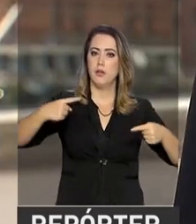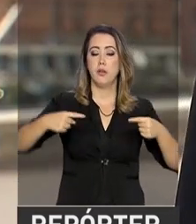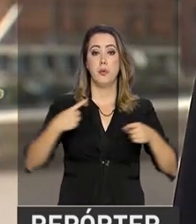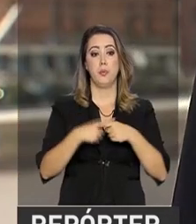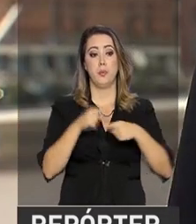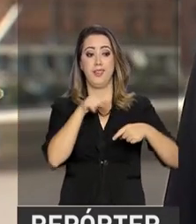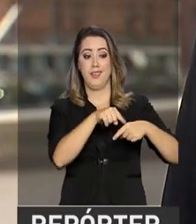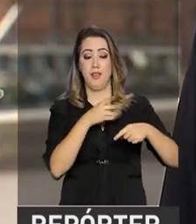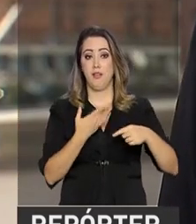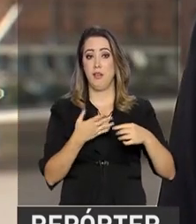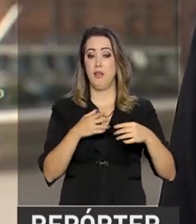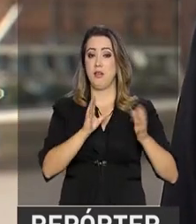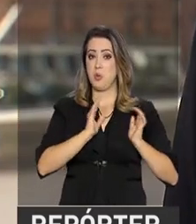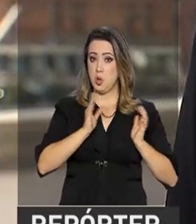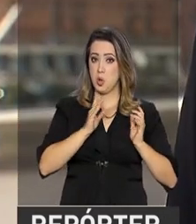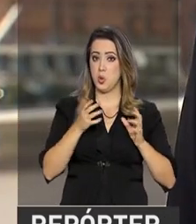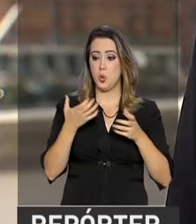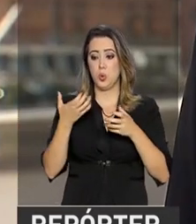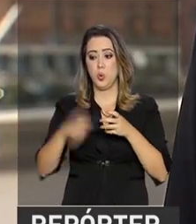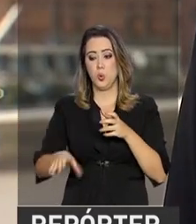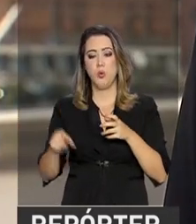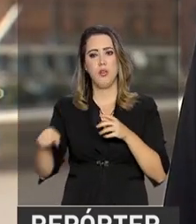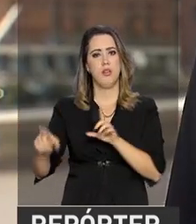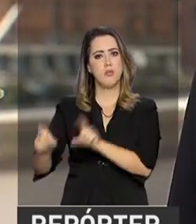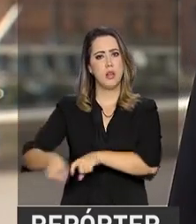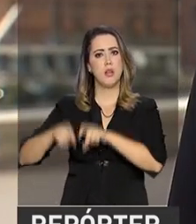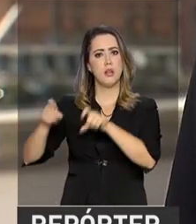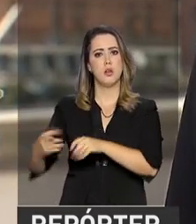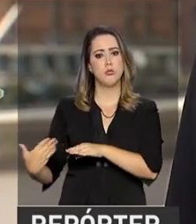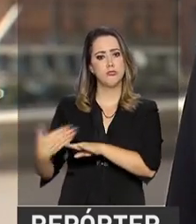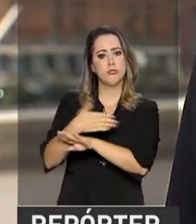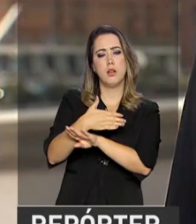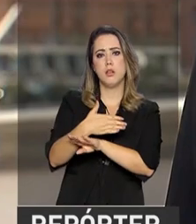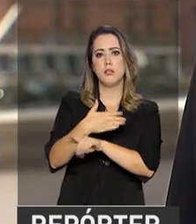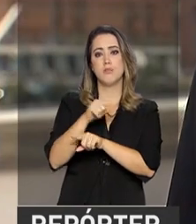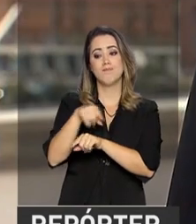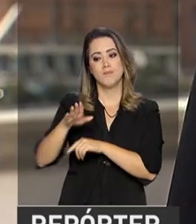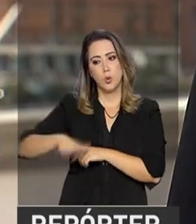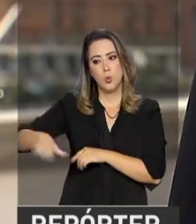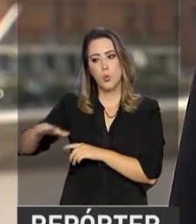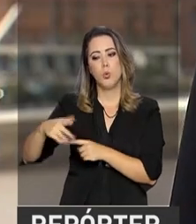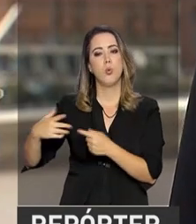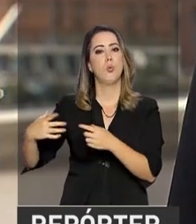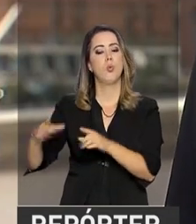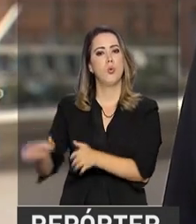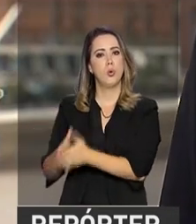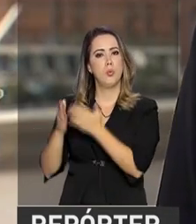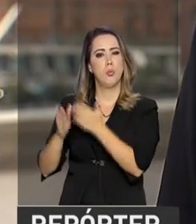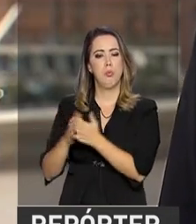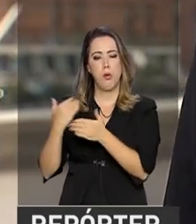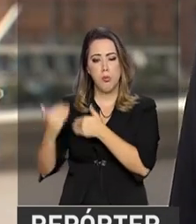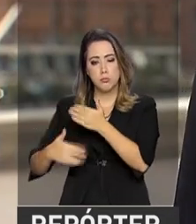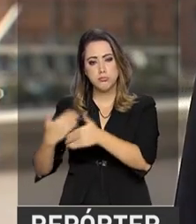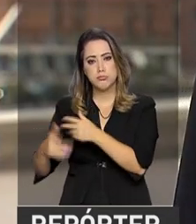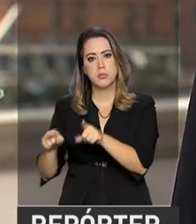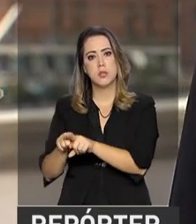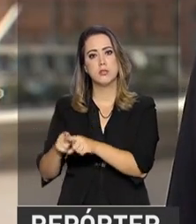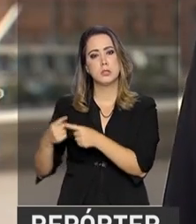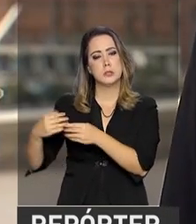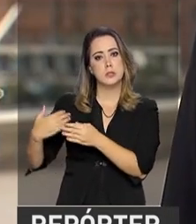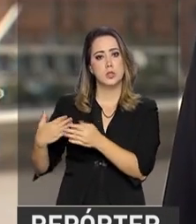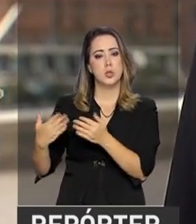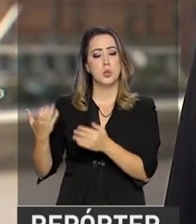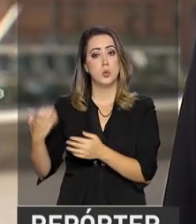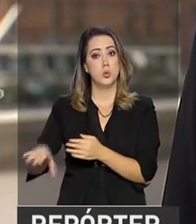barreiras à entrada de produtos agrícolas em seus mercados às nações pobres e em desenvolvimento restringem a entrada